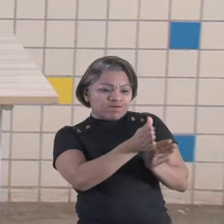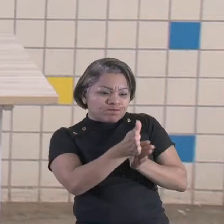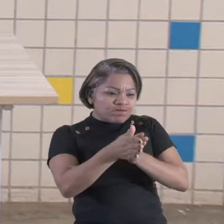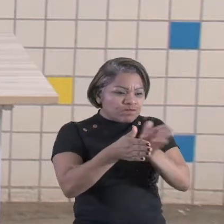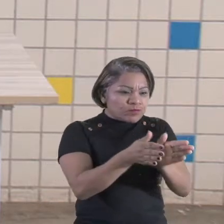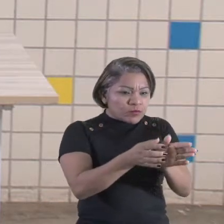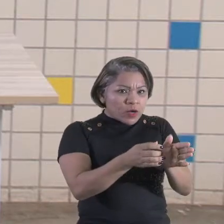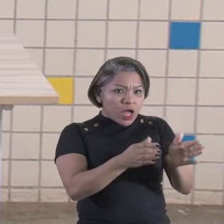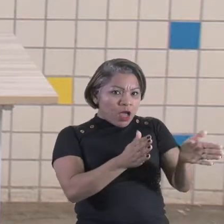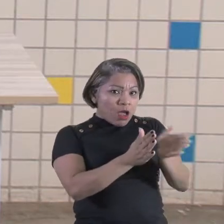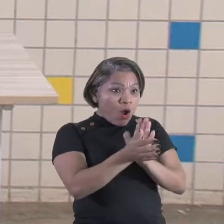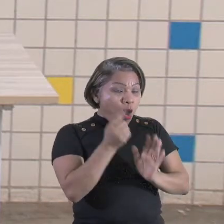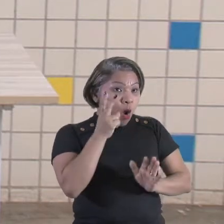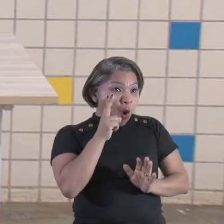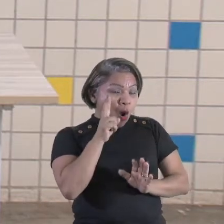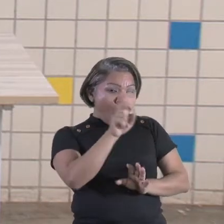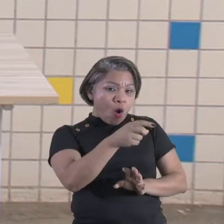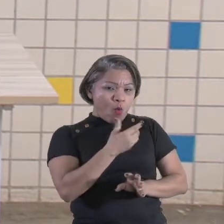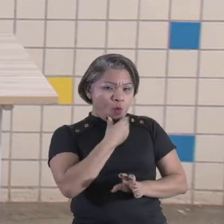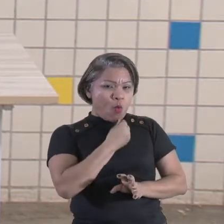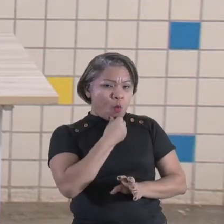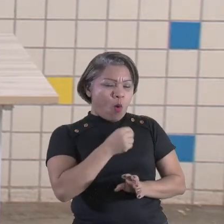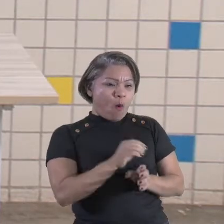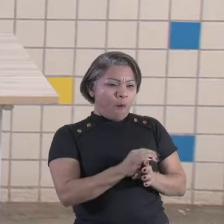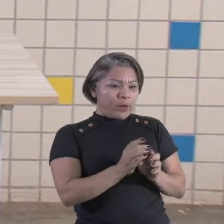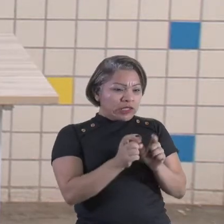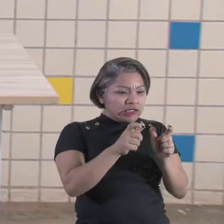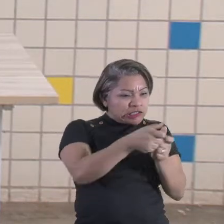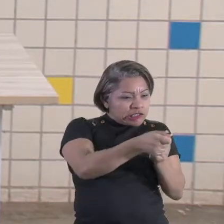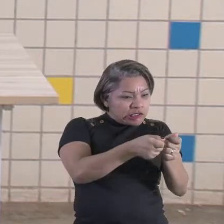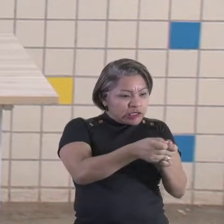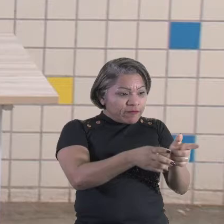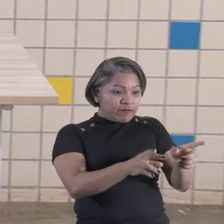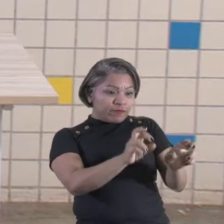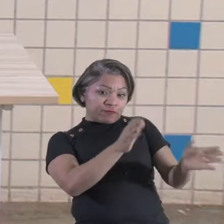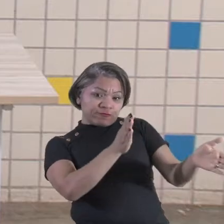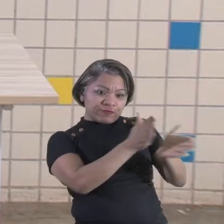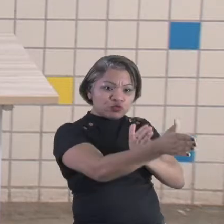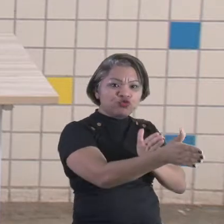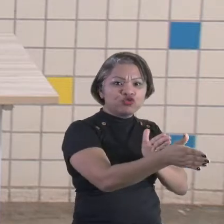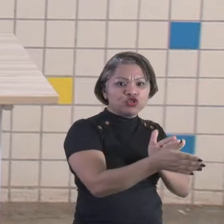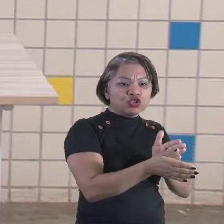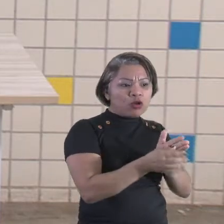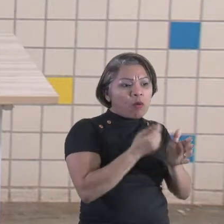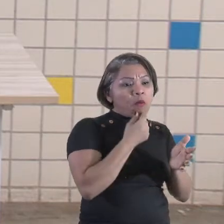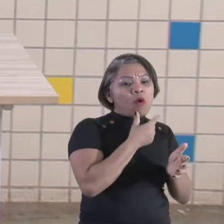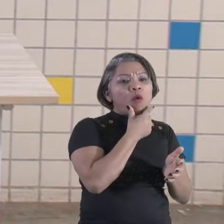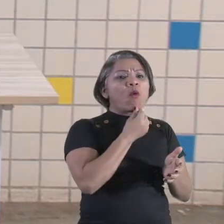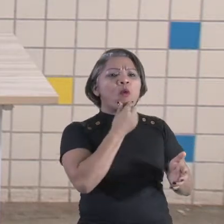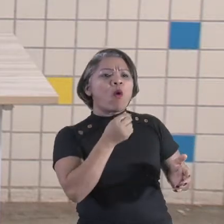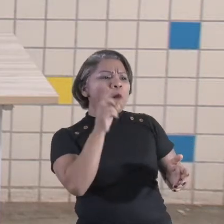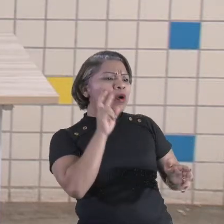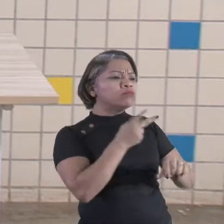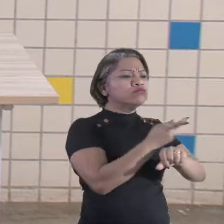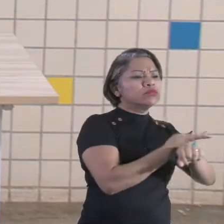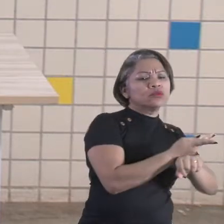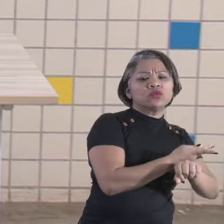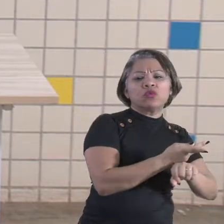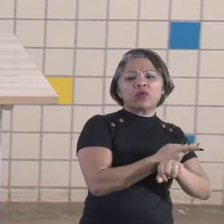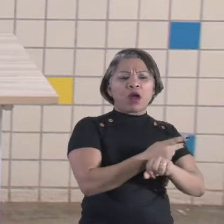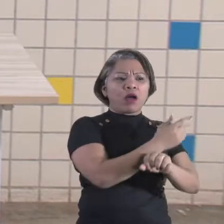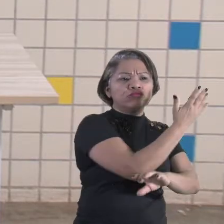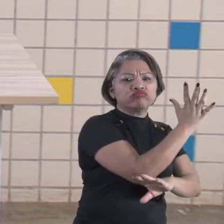pelos feitores de escravos e pelos funcionários da fazenda, e fugia pelas matas e também pelas